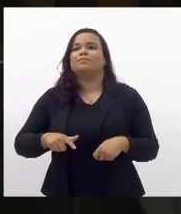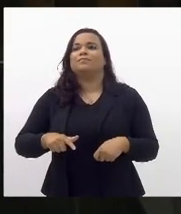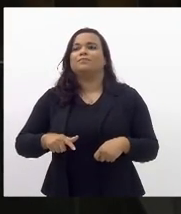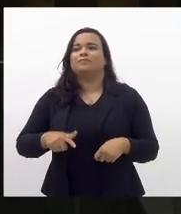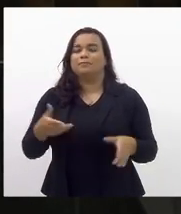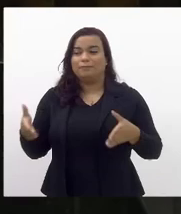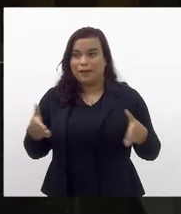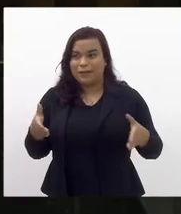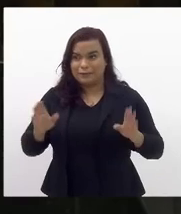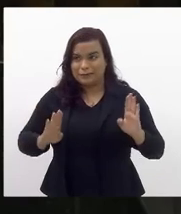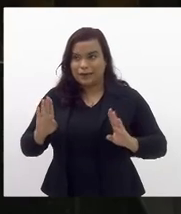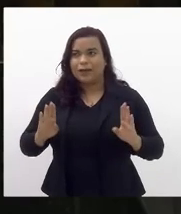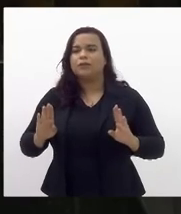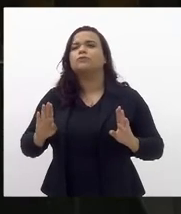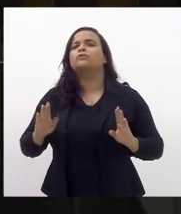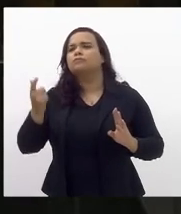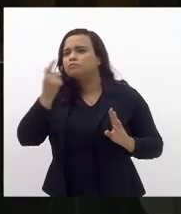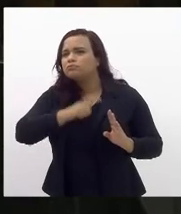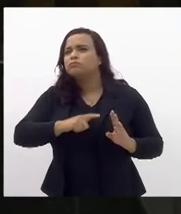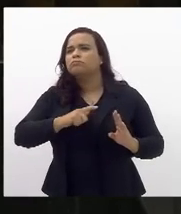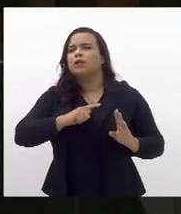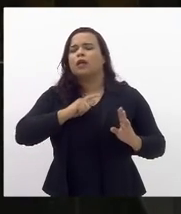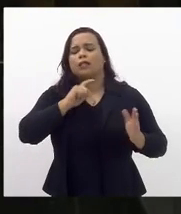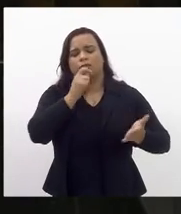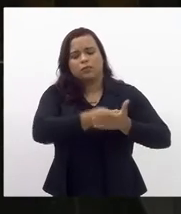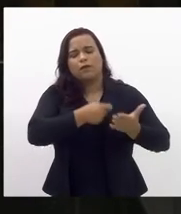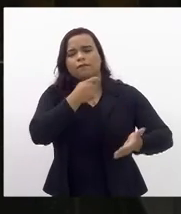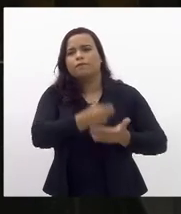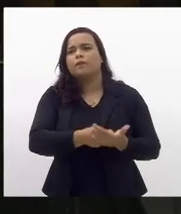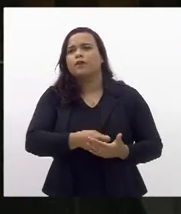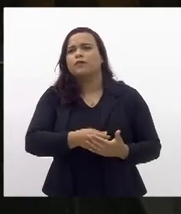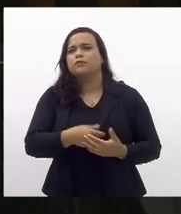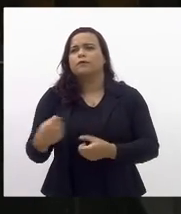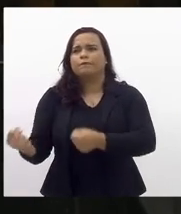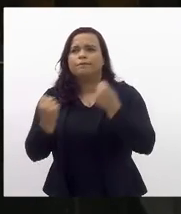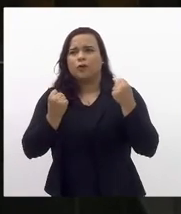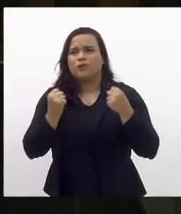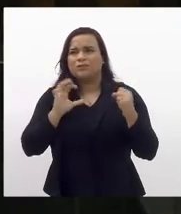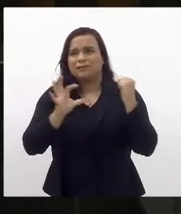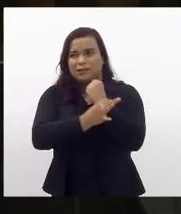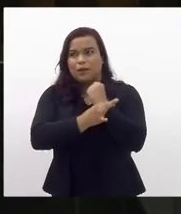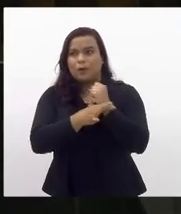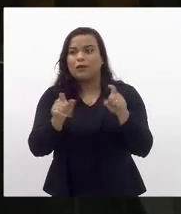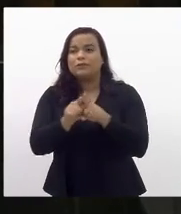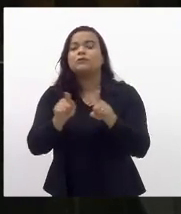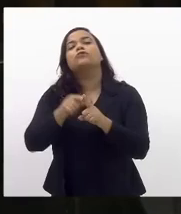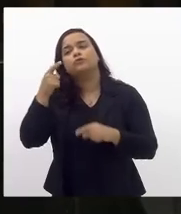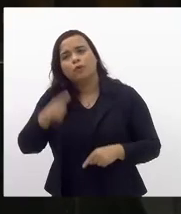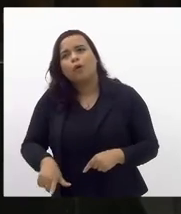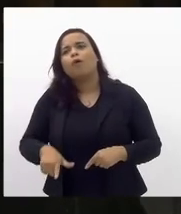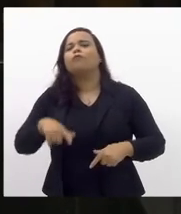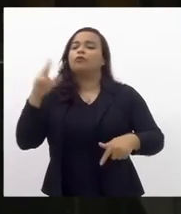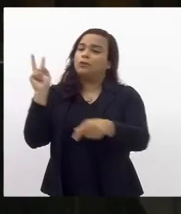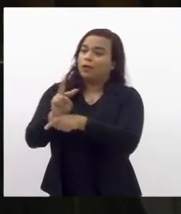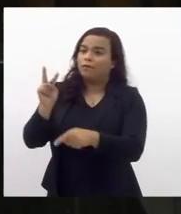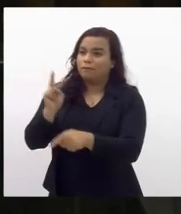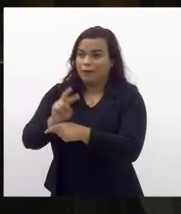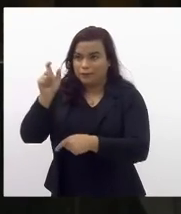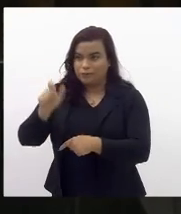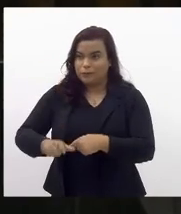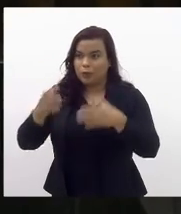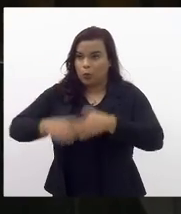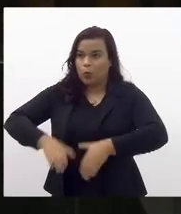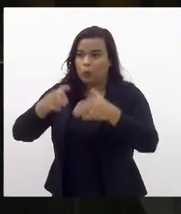mandatos, em defesa não só das forças de segurança, mas dessa vez e mais uma vez na defesa incondicional do